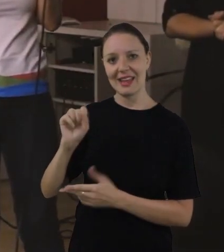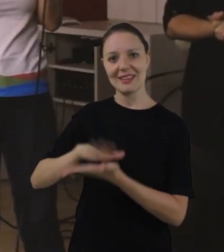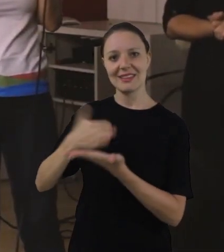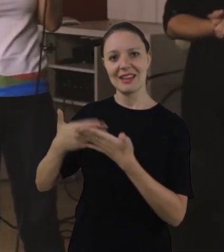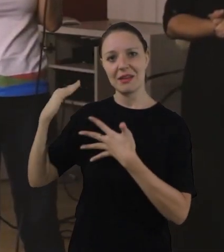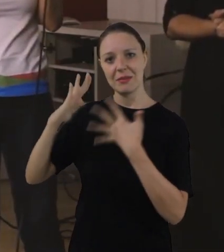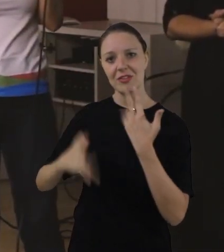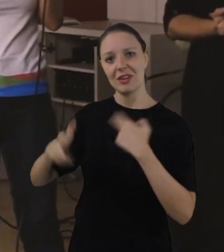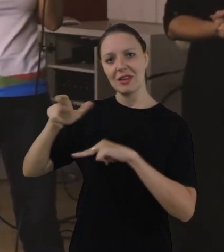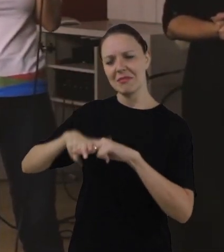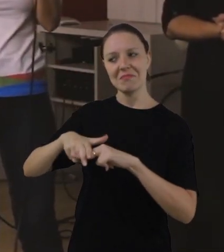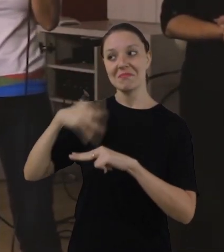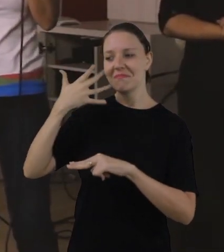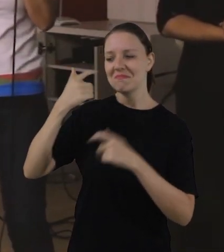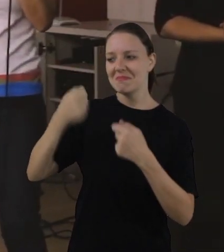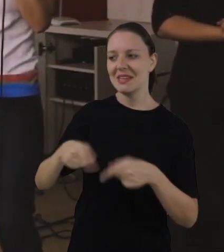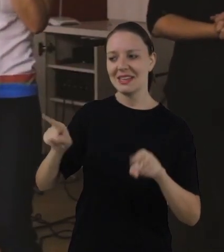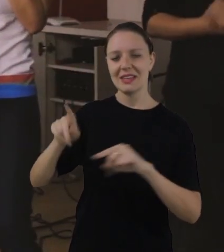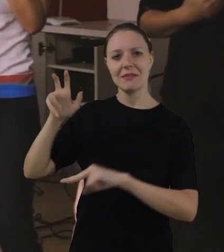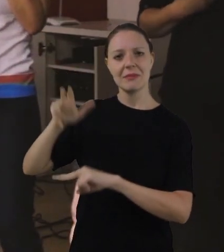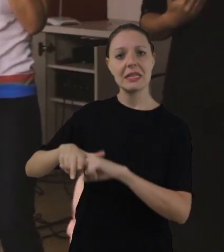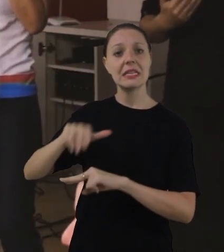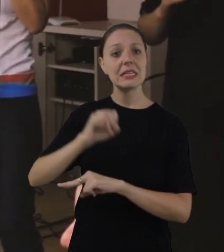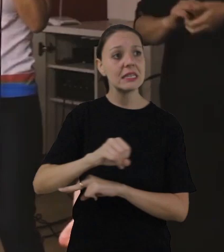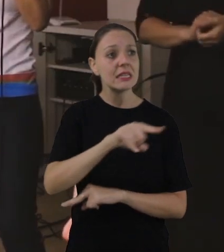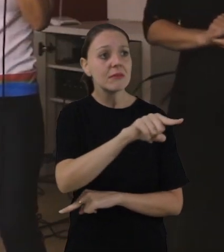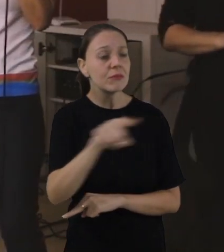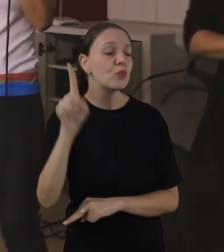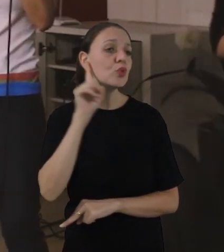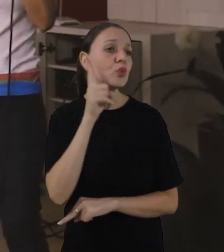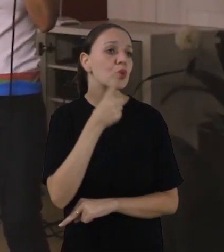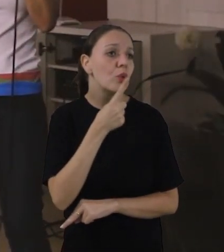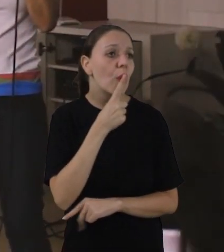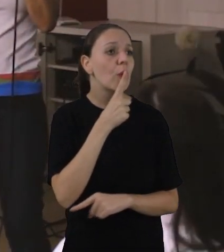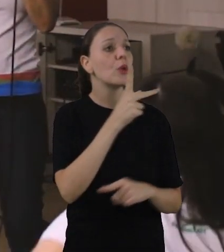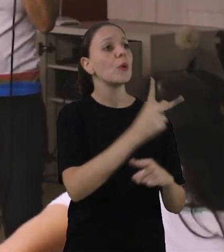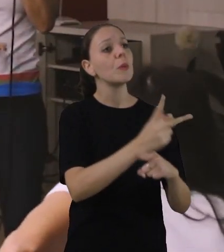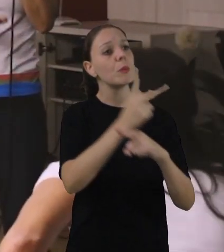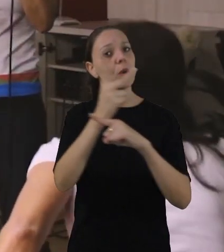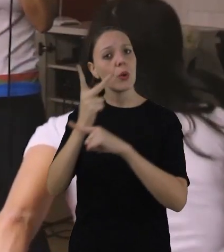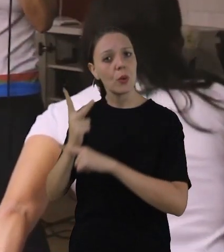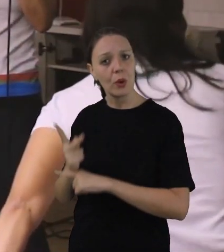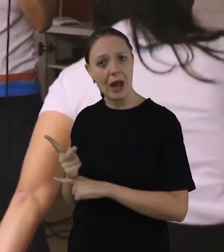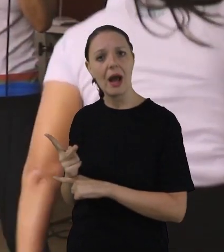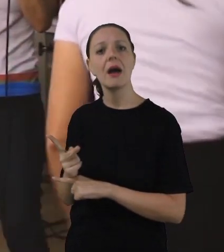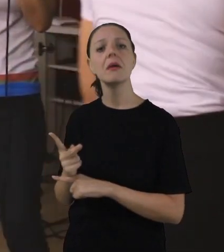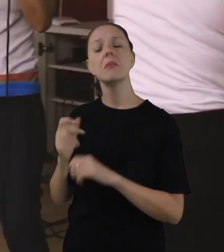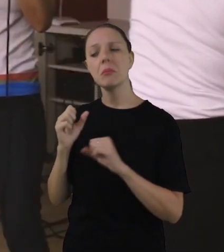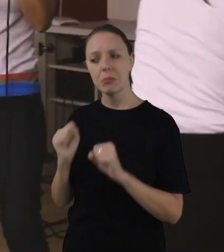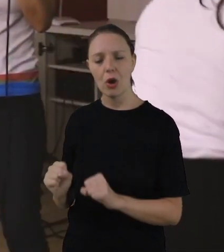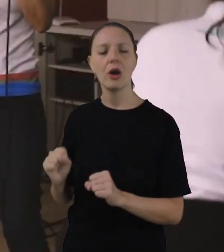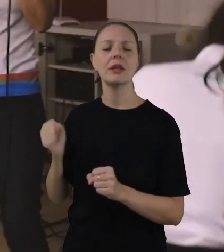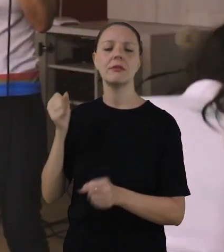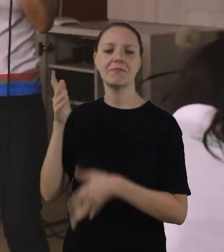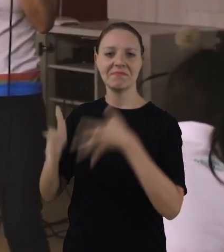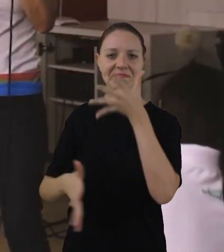precise interpretar a palestra inteira. E ela está disponível para qualquer pessoa que tenha